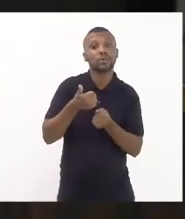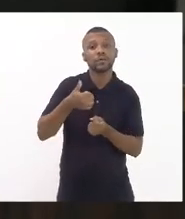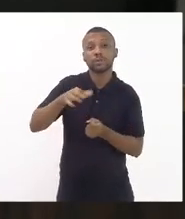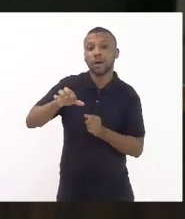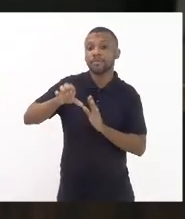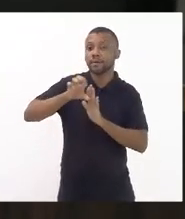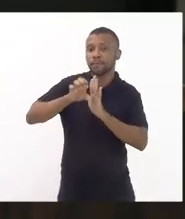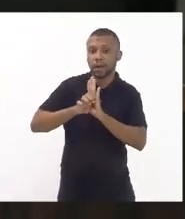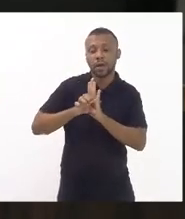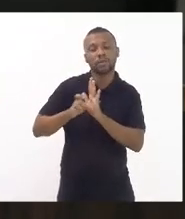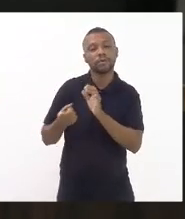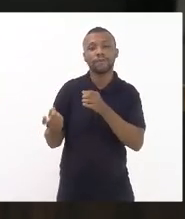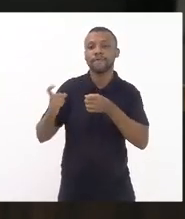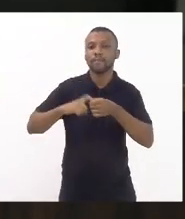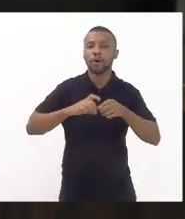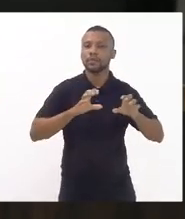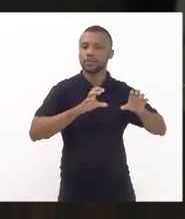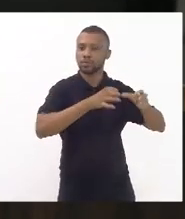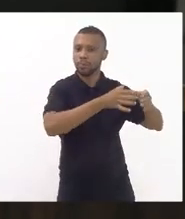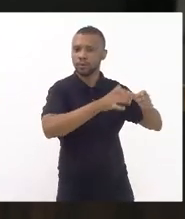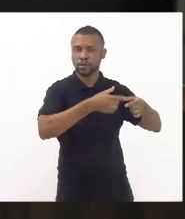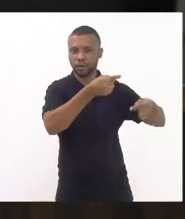19 emendas e retorna às comissões.